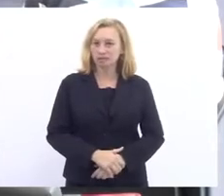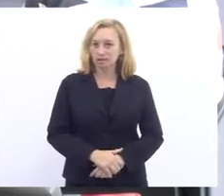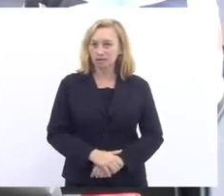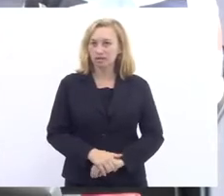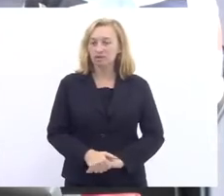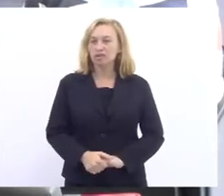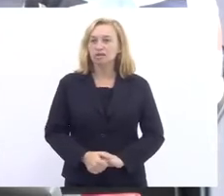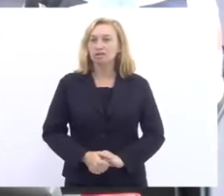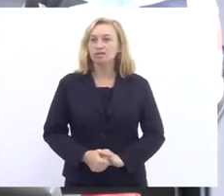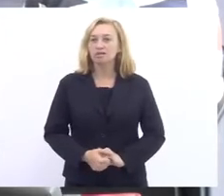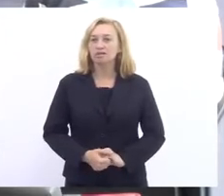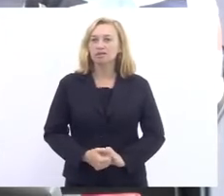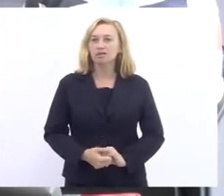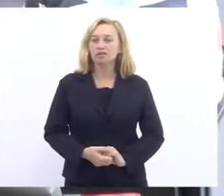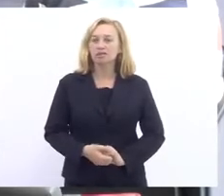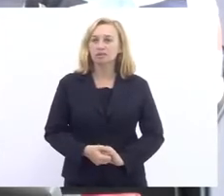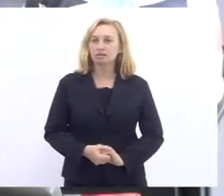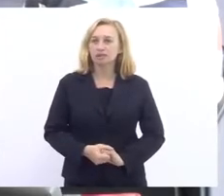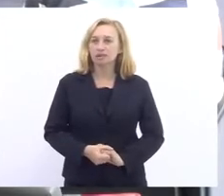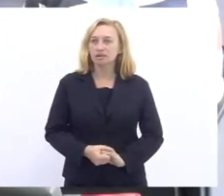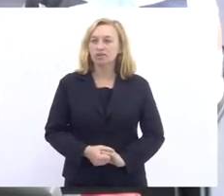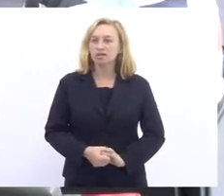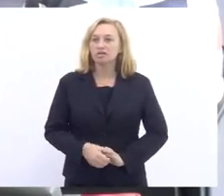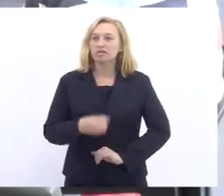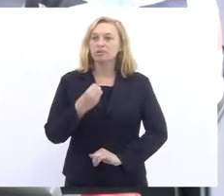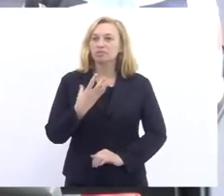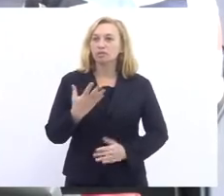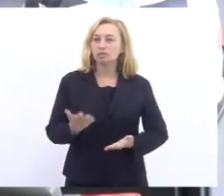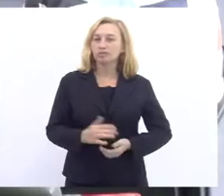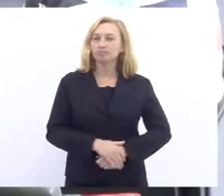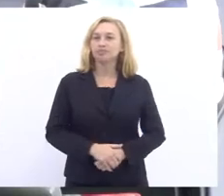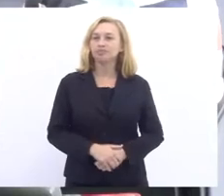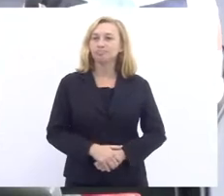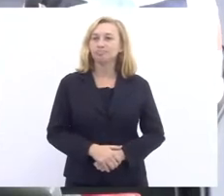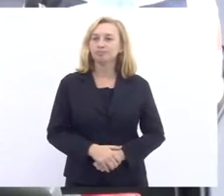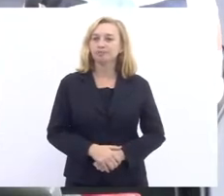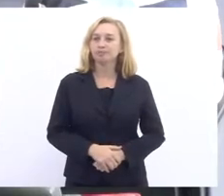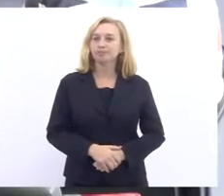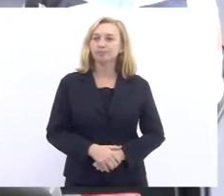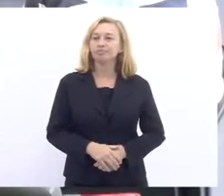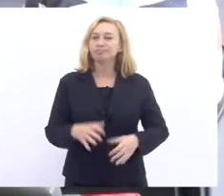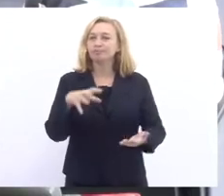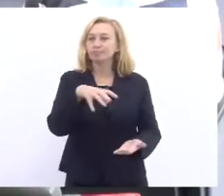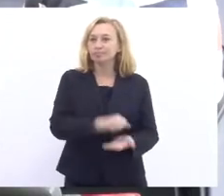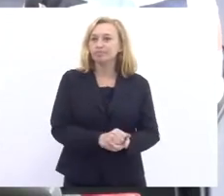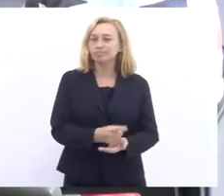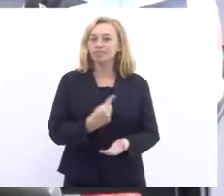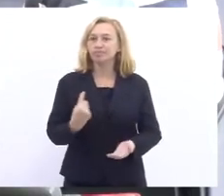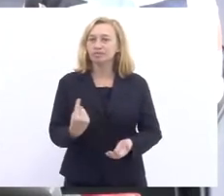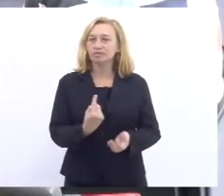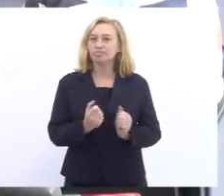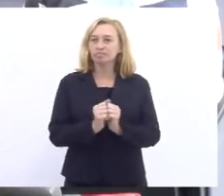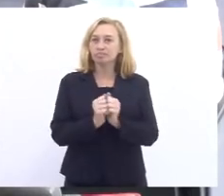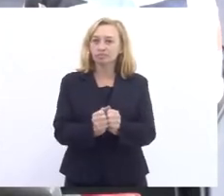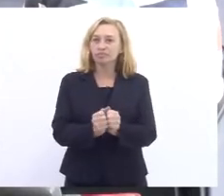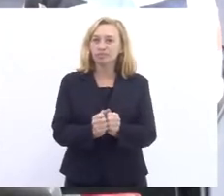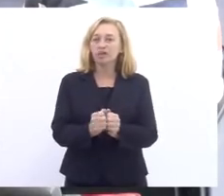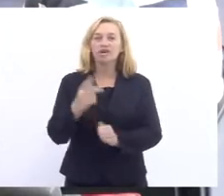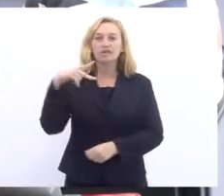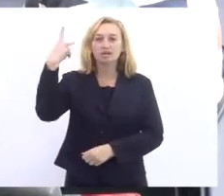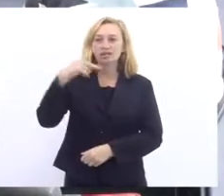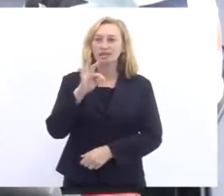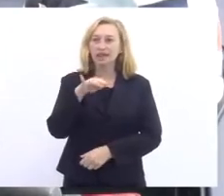favor é bom composta a mesa eu quero registrar que está entre nós a